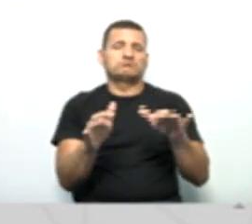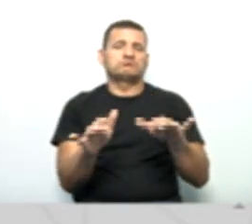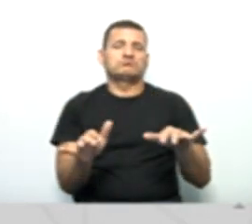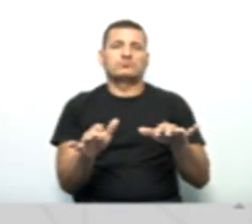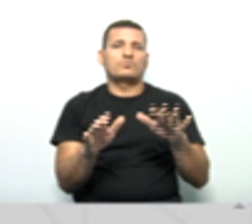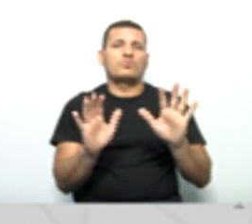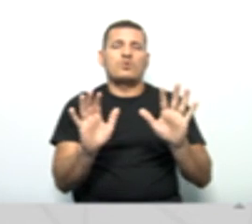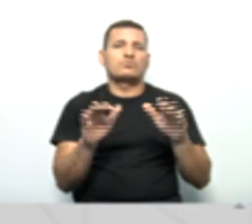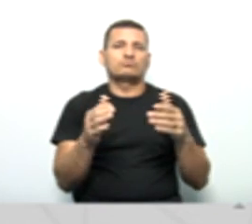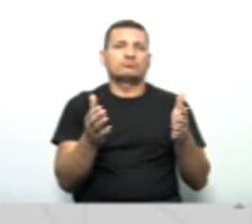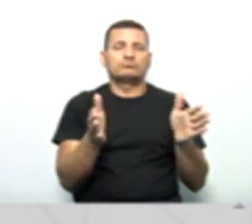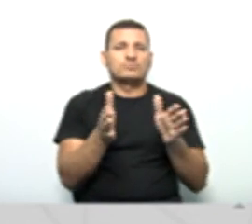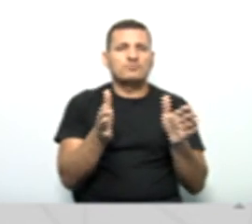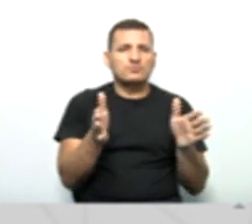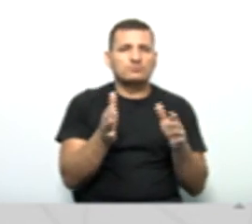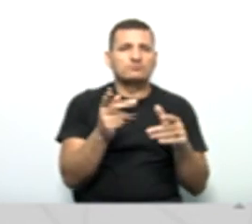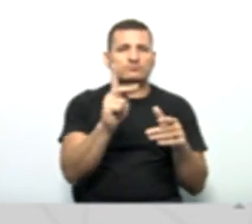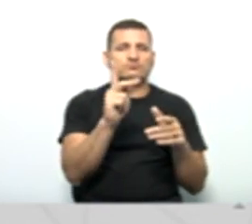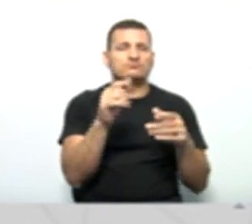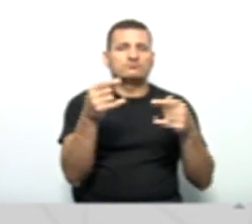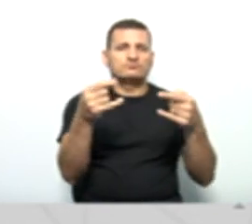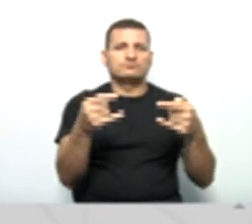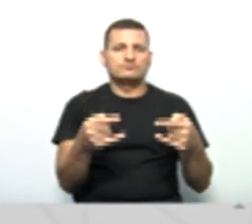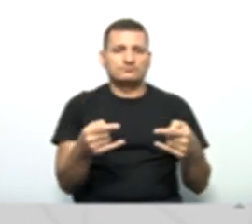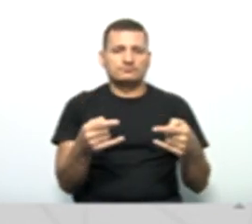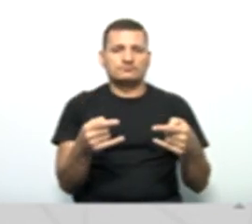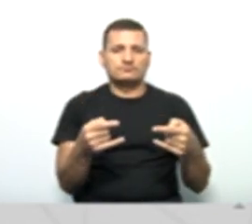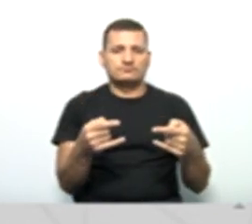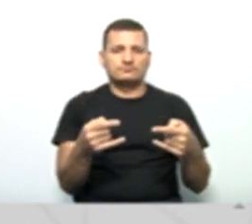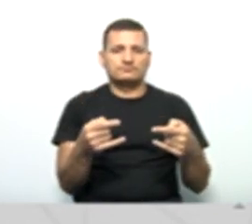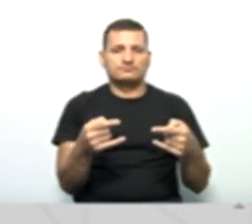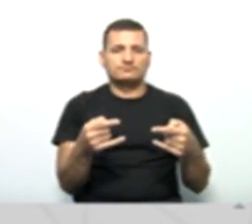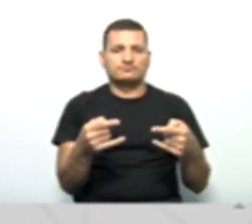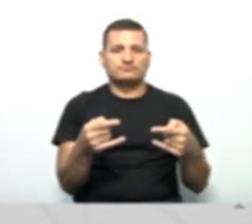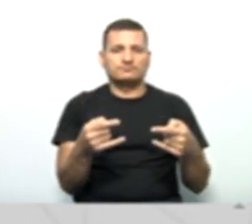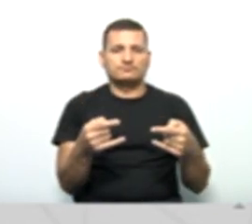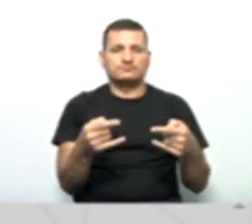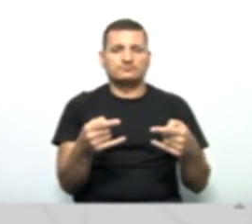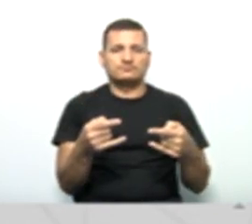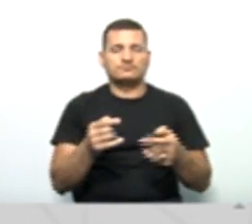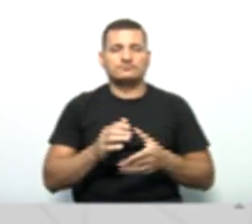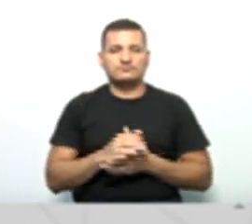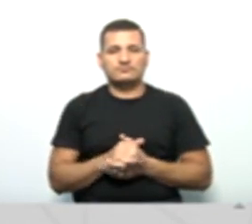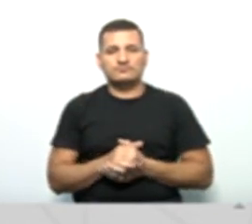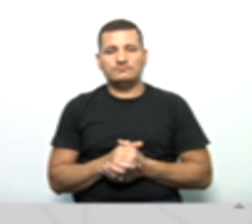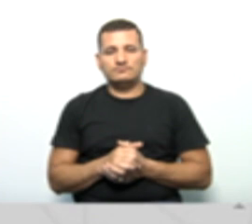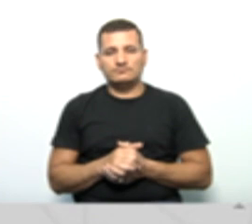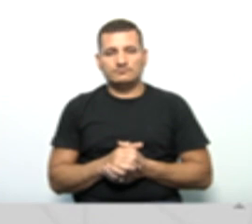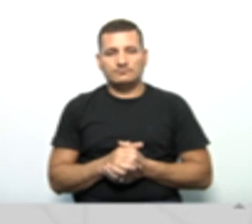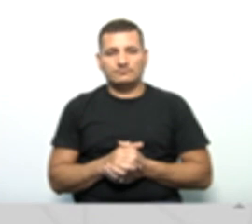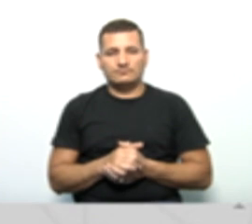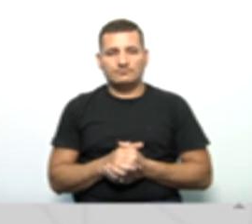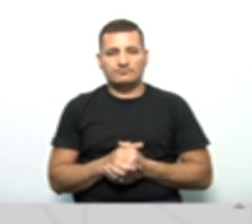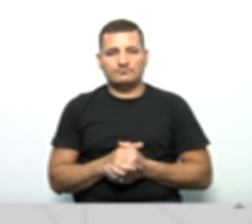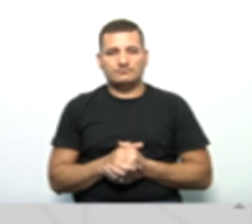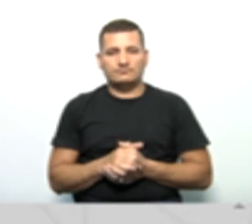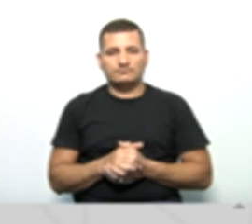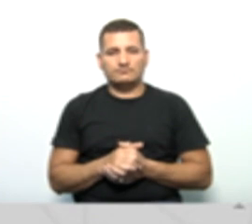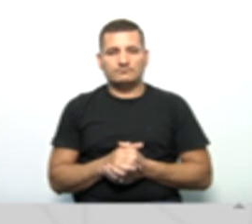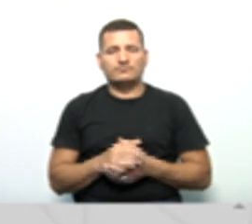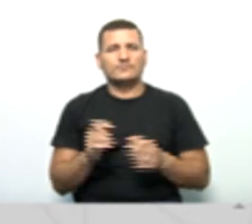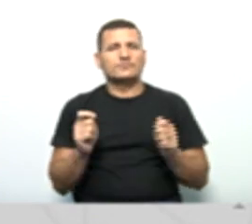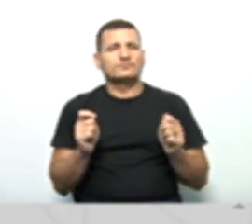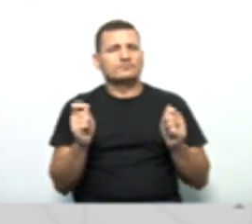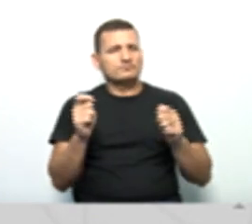inicial do seu array. Exatamente. Né? Exatamente. Continuando a aula. Vamos lá. É